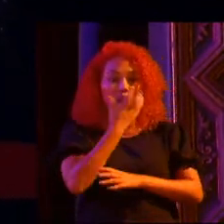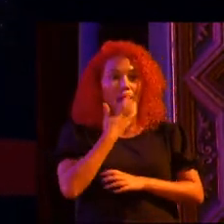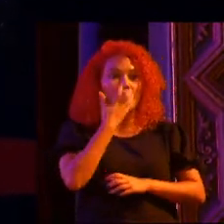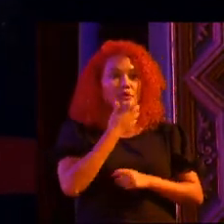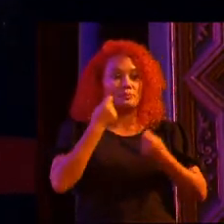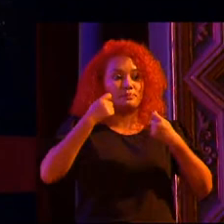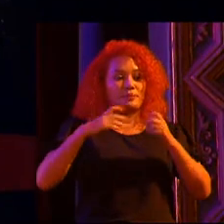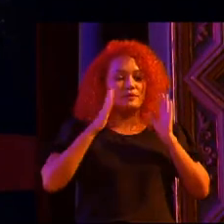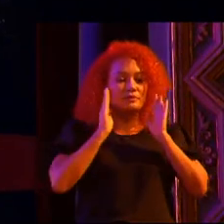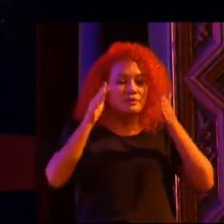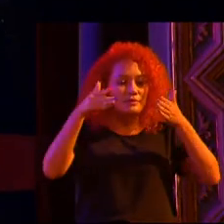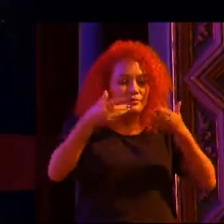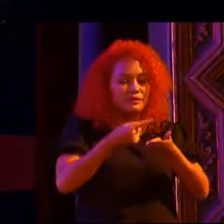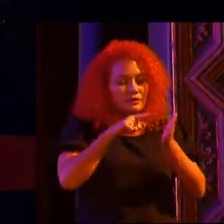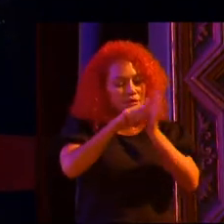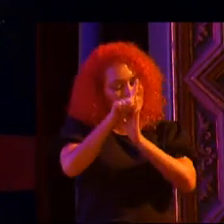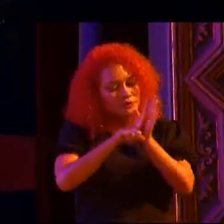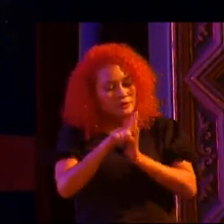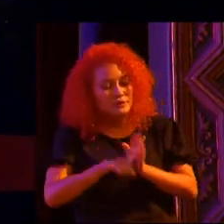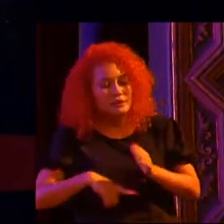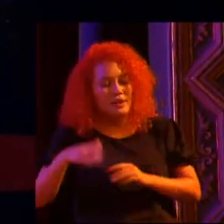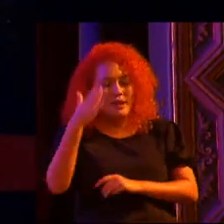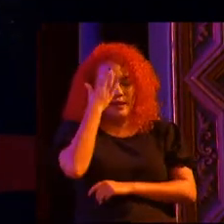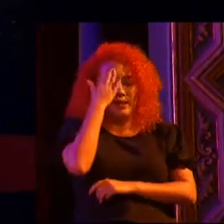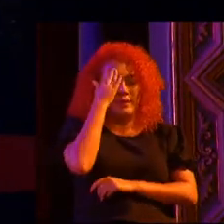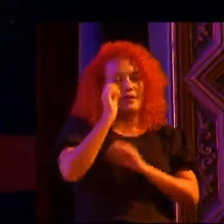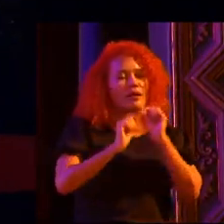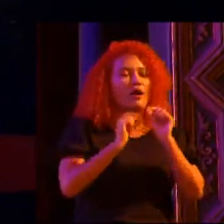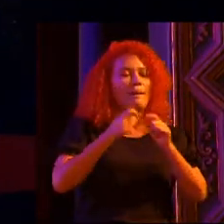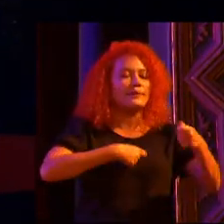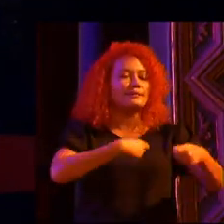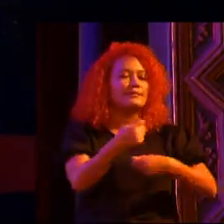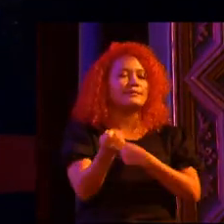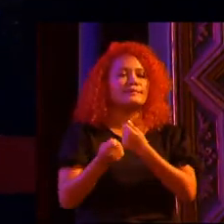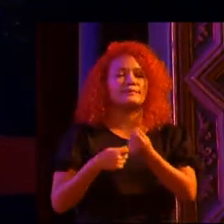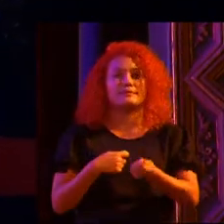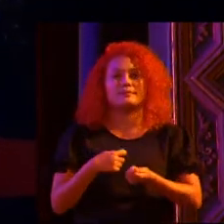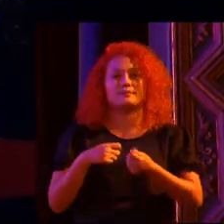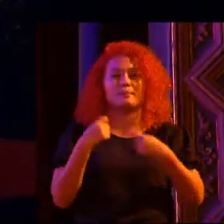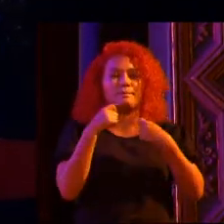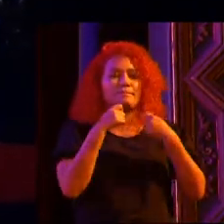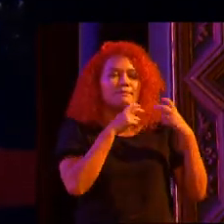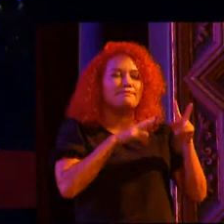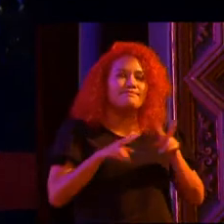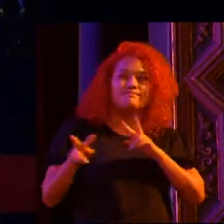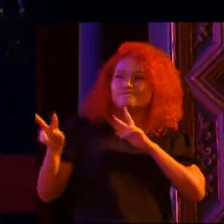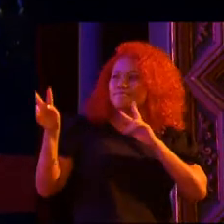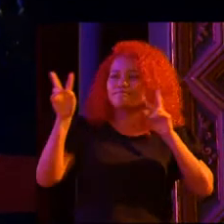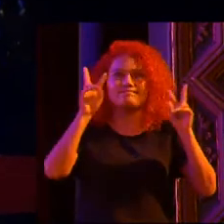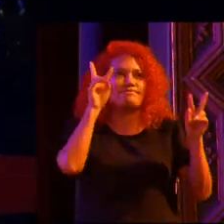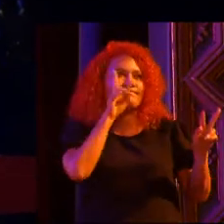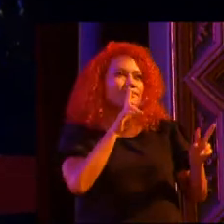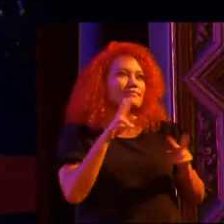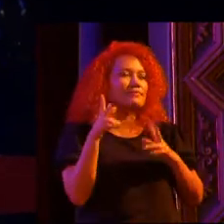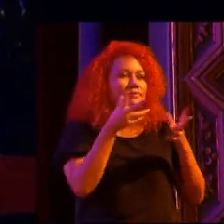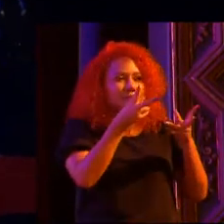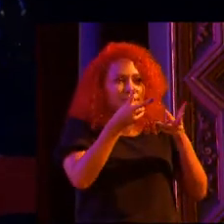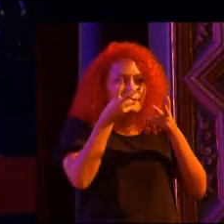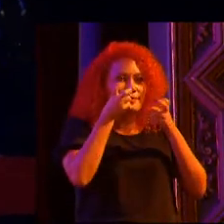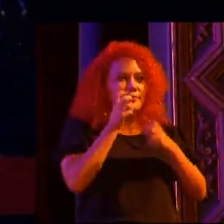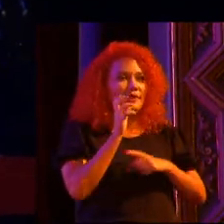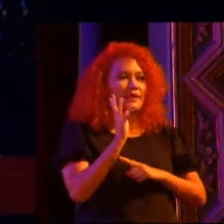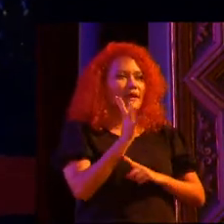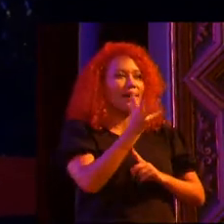preciso dedicação, pesquisa e compreensão do mercado. Precisa enxergar o entorno e perceber a oportunidade artística para